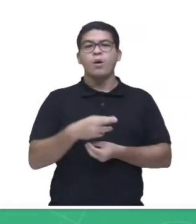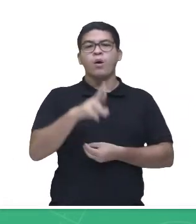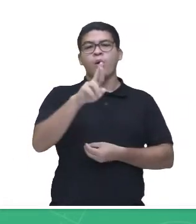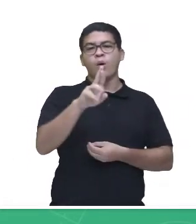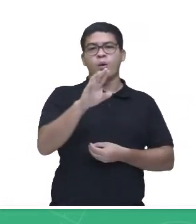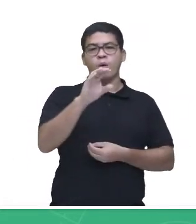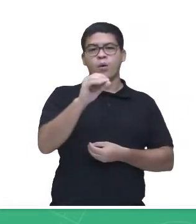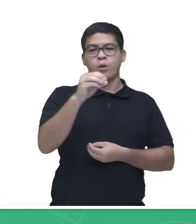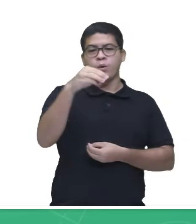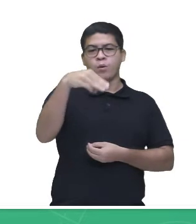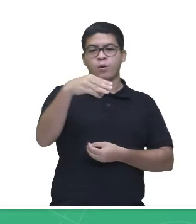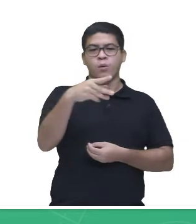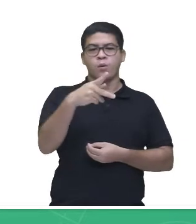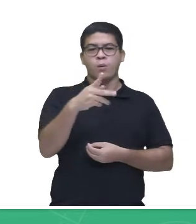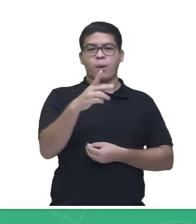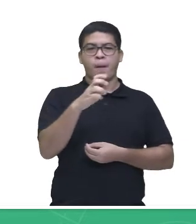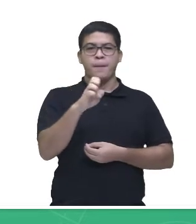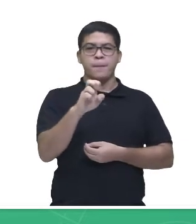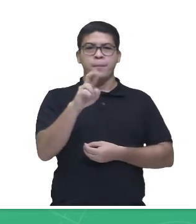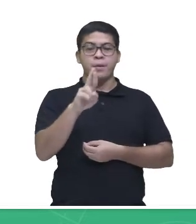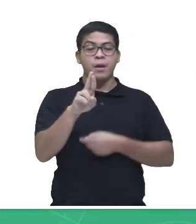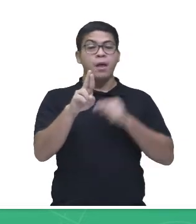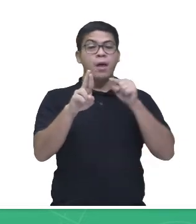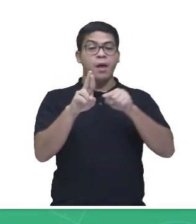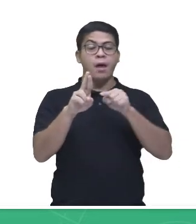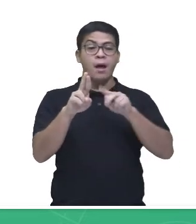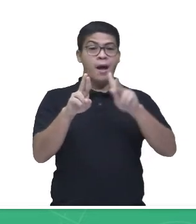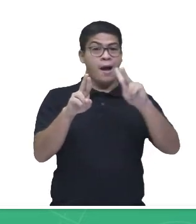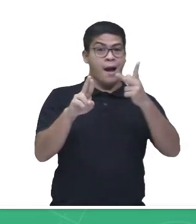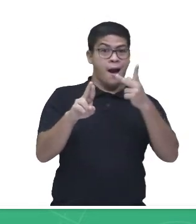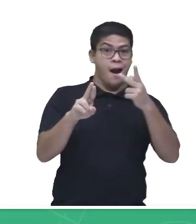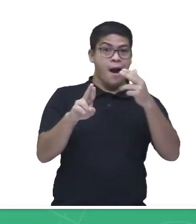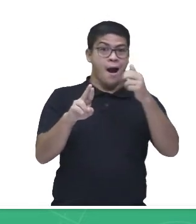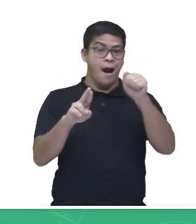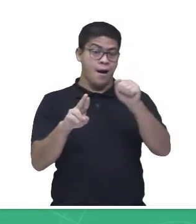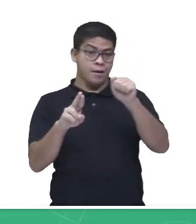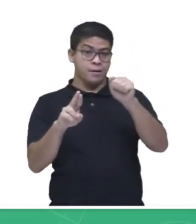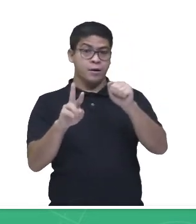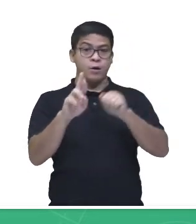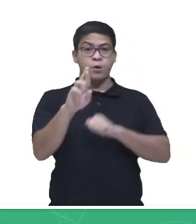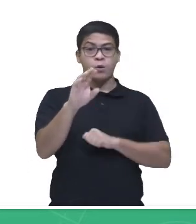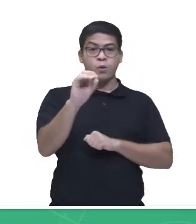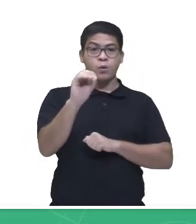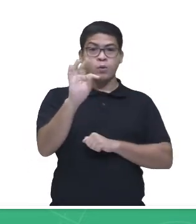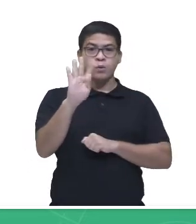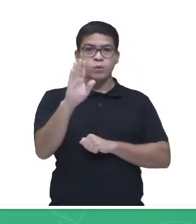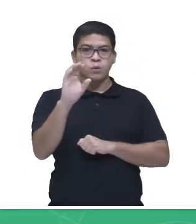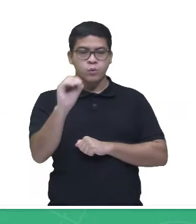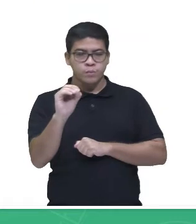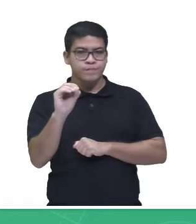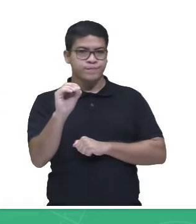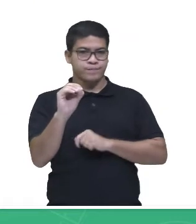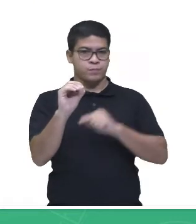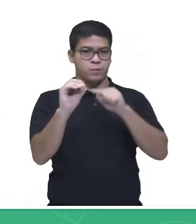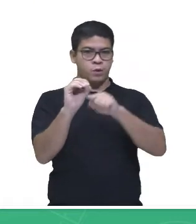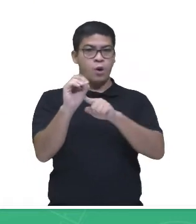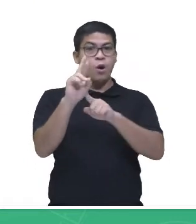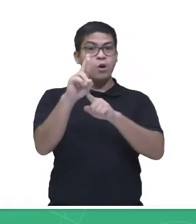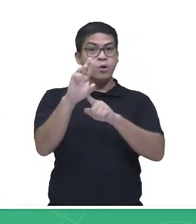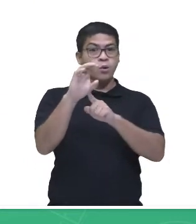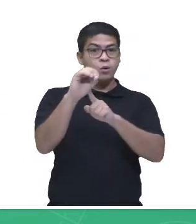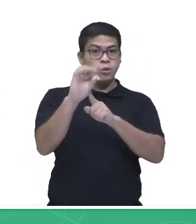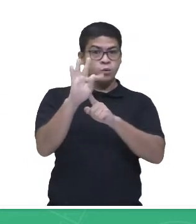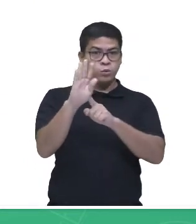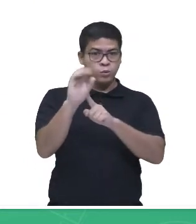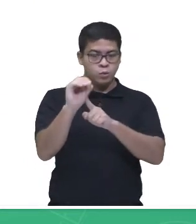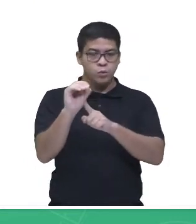Mas estava junto do verbo romper, que estava ali, roto, tinha um verbo auxiliar, lembram? H-A.